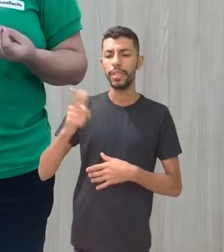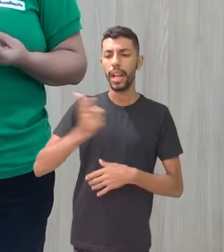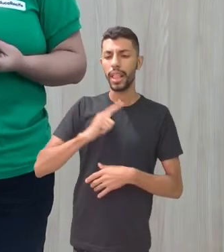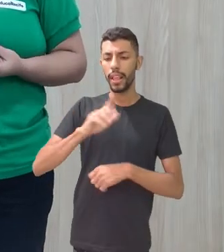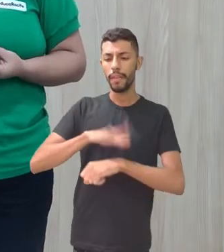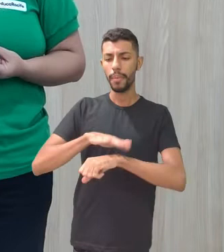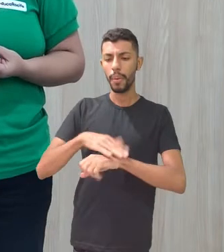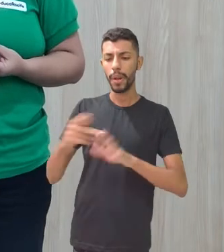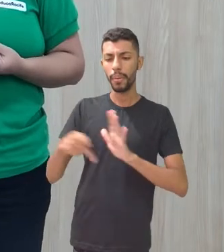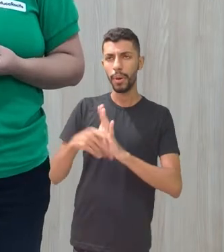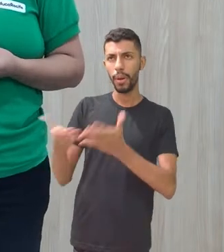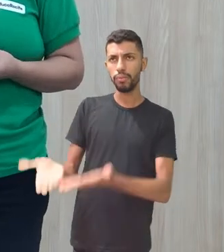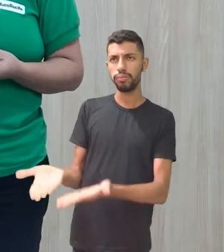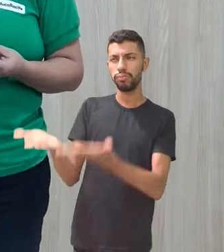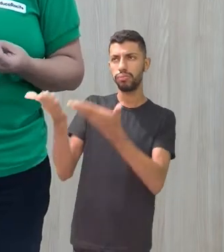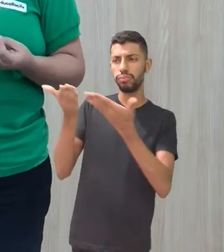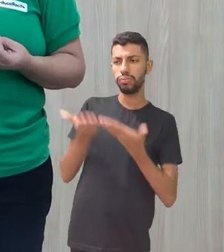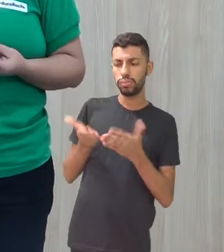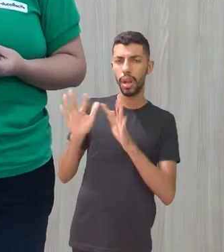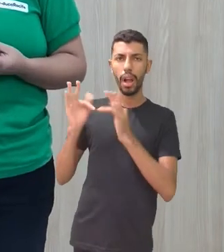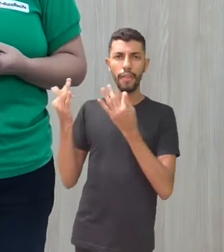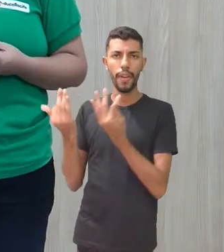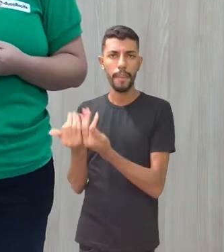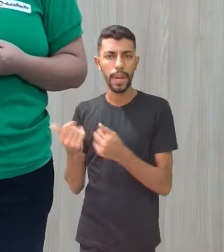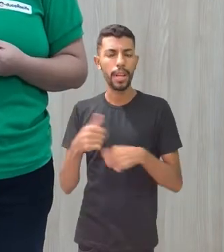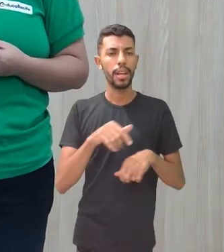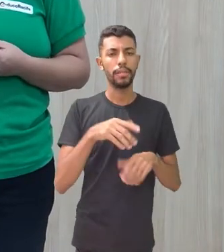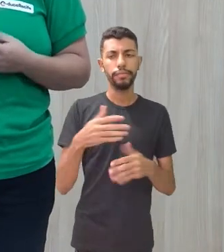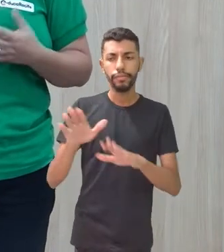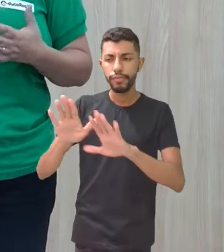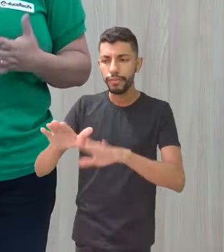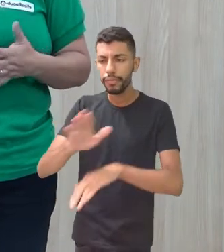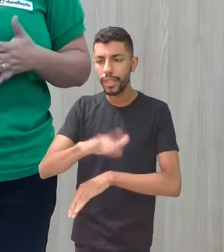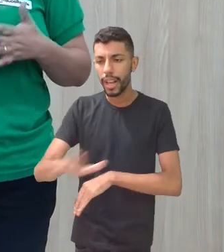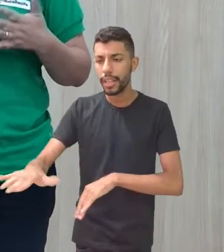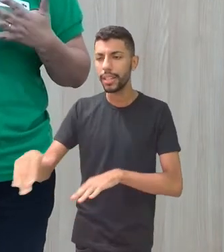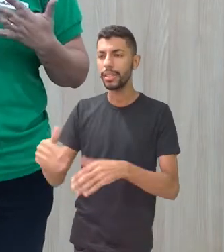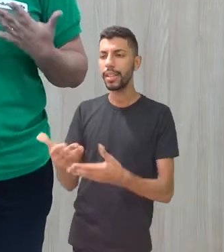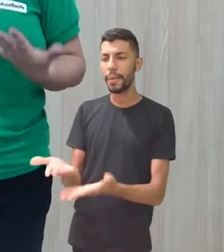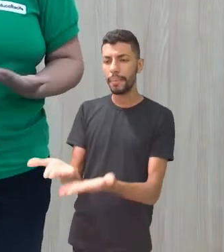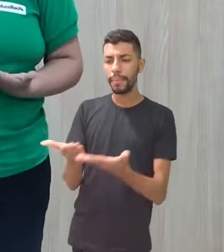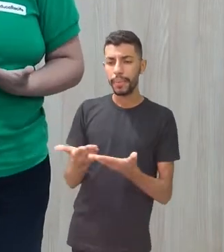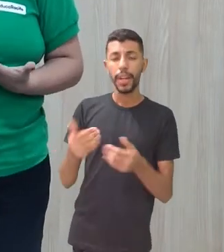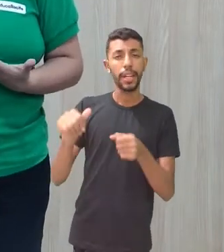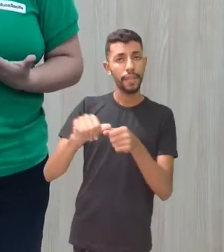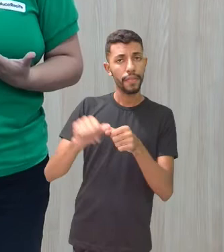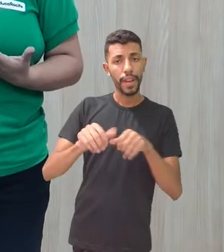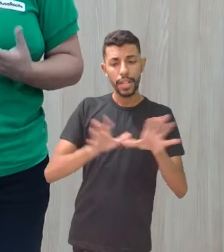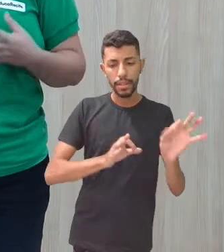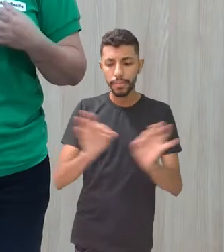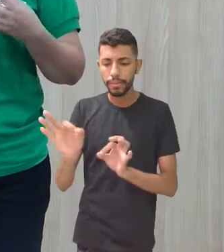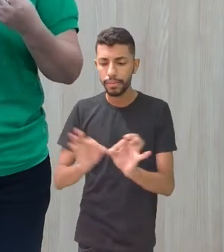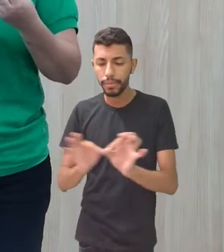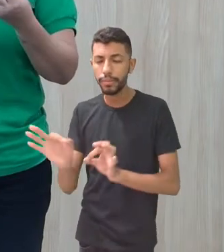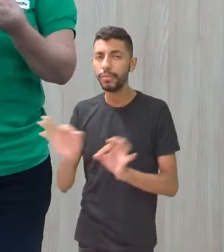momento de acolhimento com a família, acolhimento com a criança. Foi feito o planejamento,